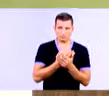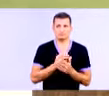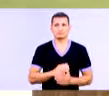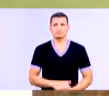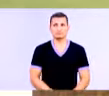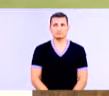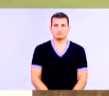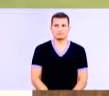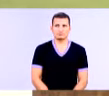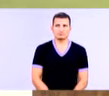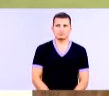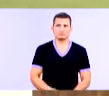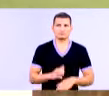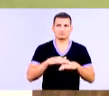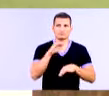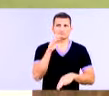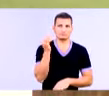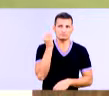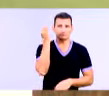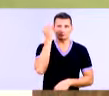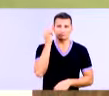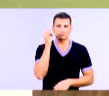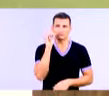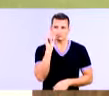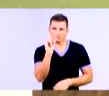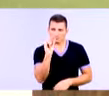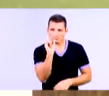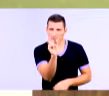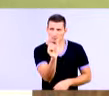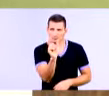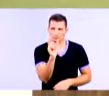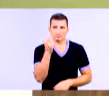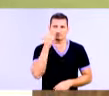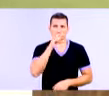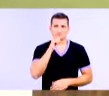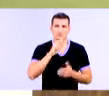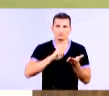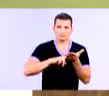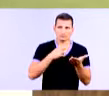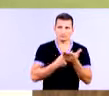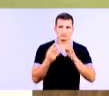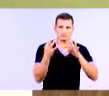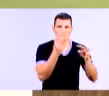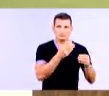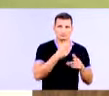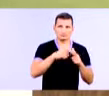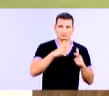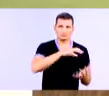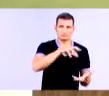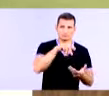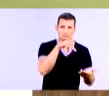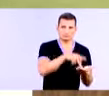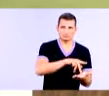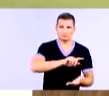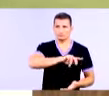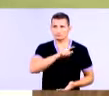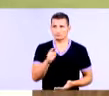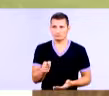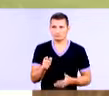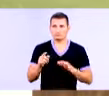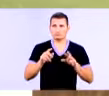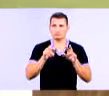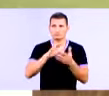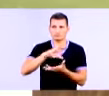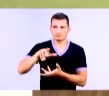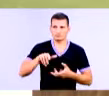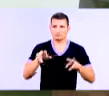Com essas poucas palavras, a gente consegue traduzir todos os problemas do mundo real para o mundo do computador.